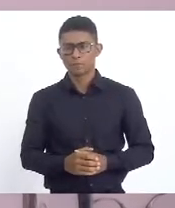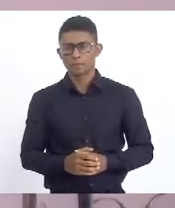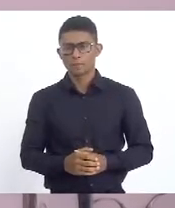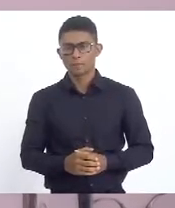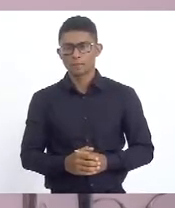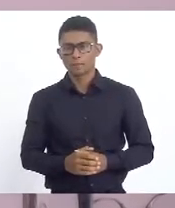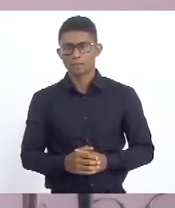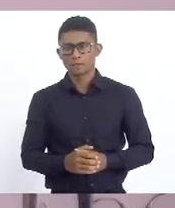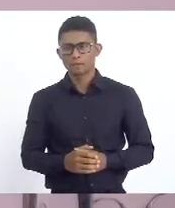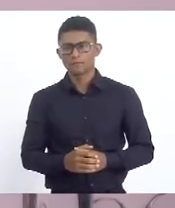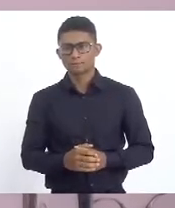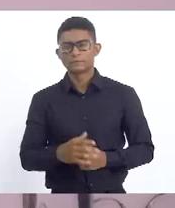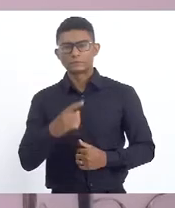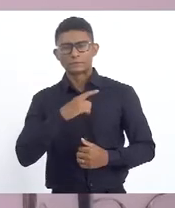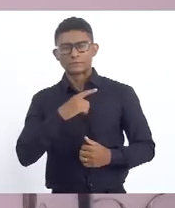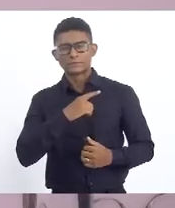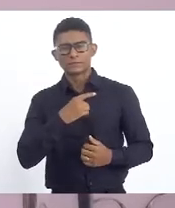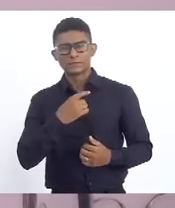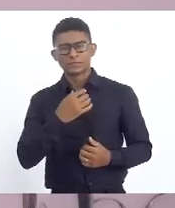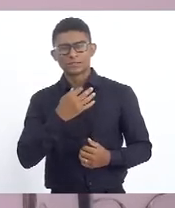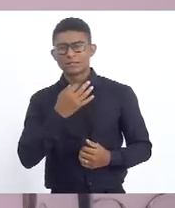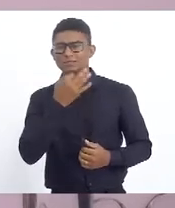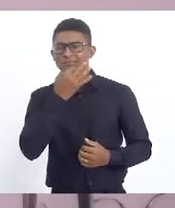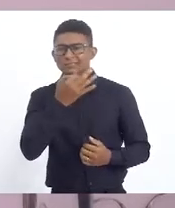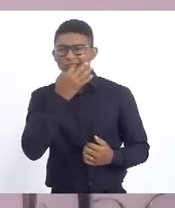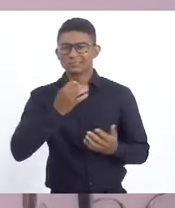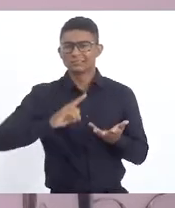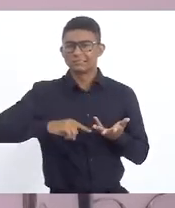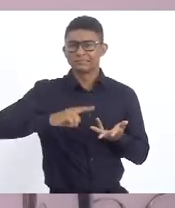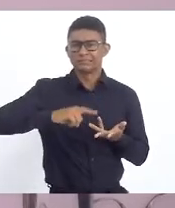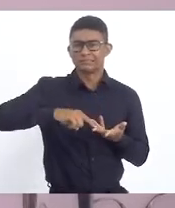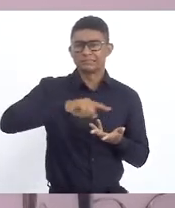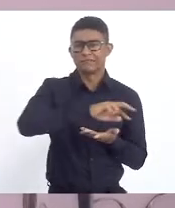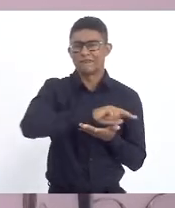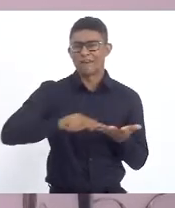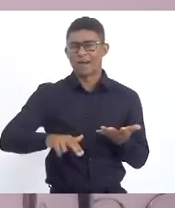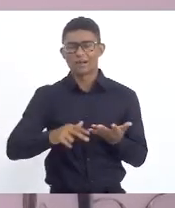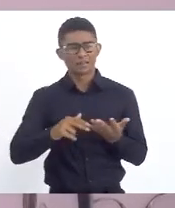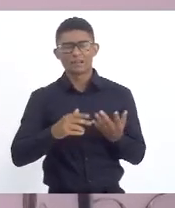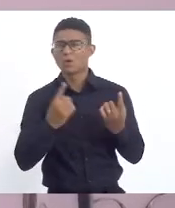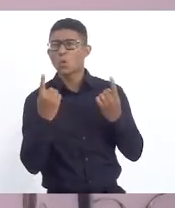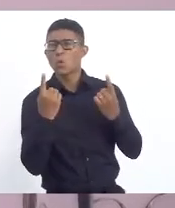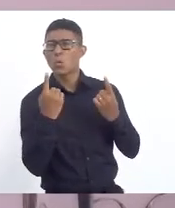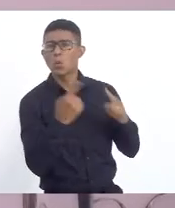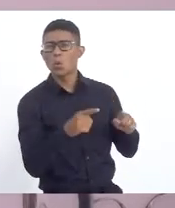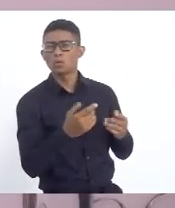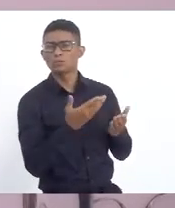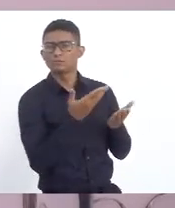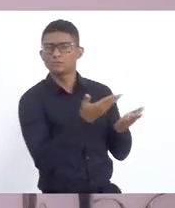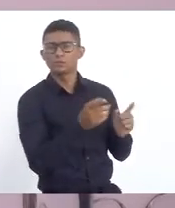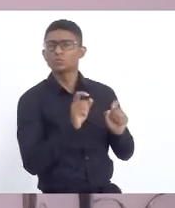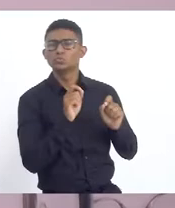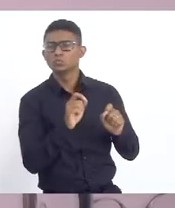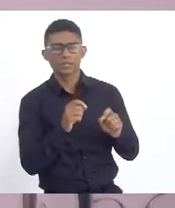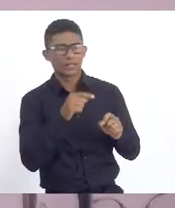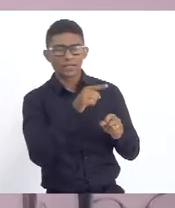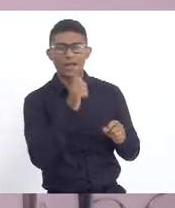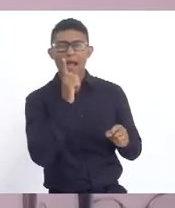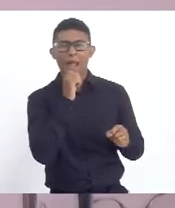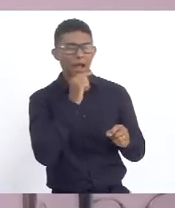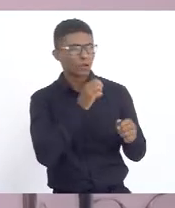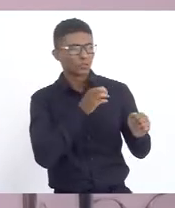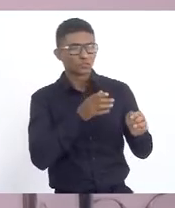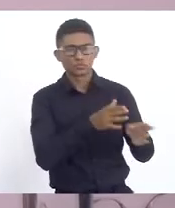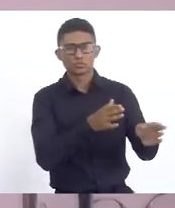um leque imenso de argumentos contra a concessão da área de distribuição de água,